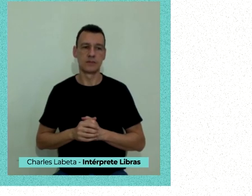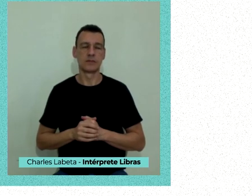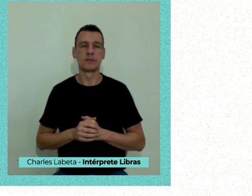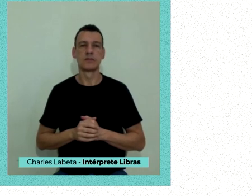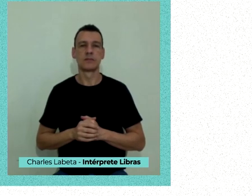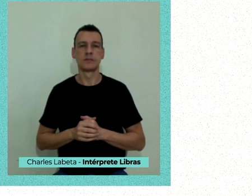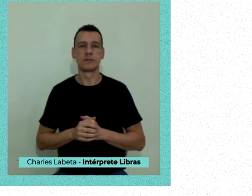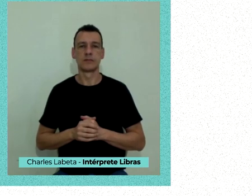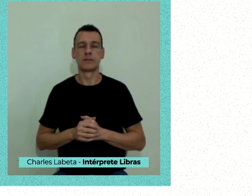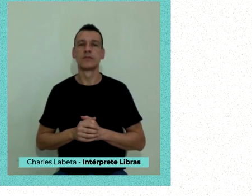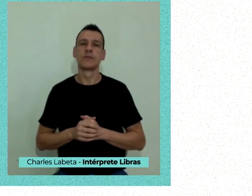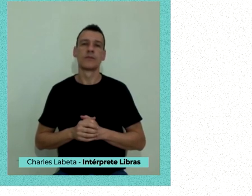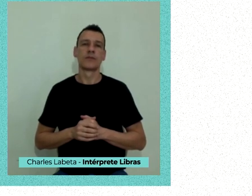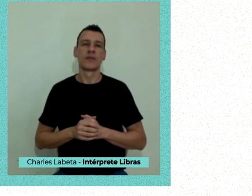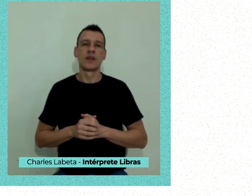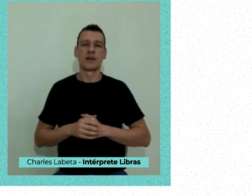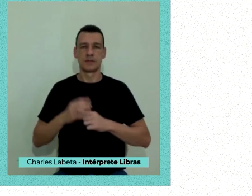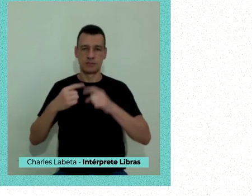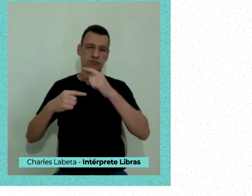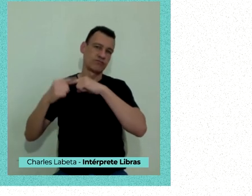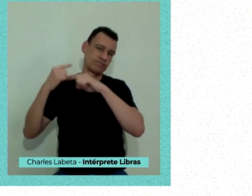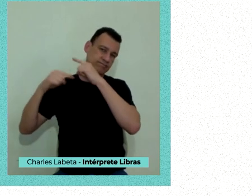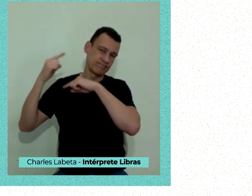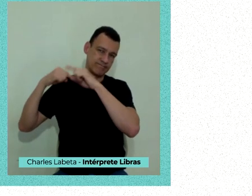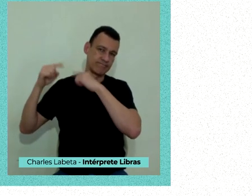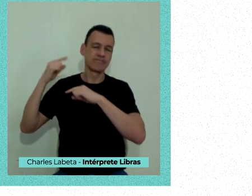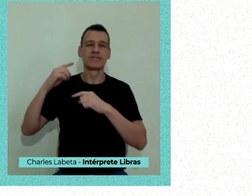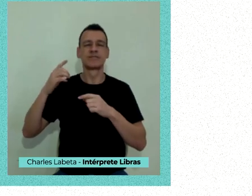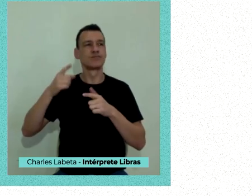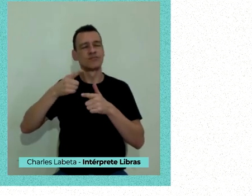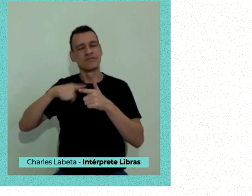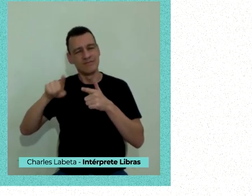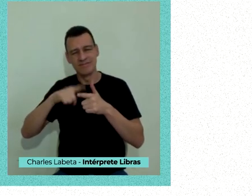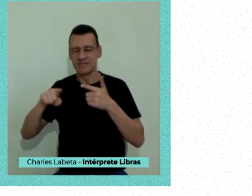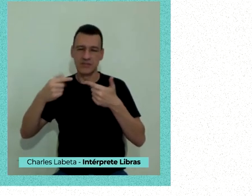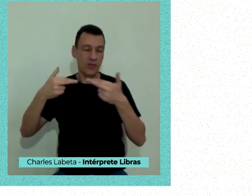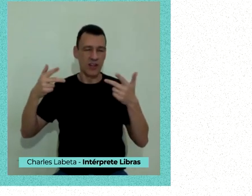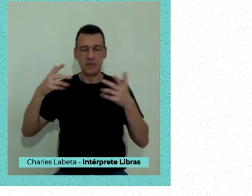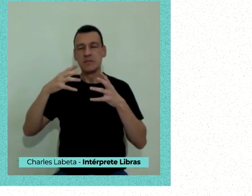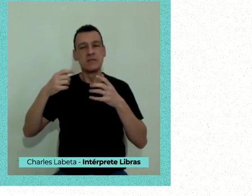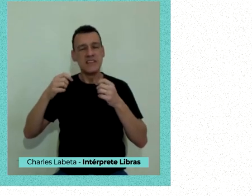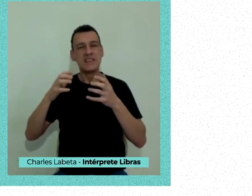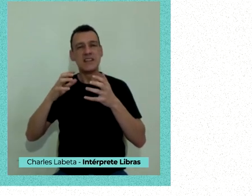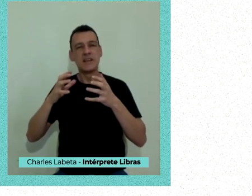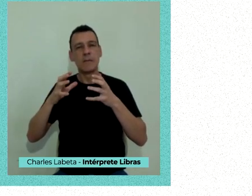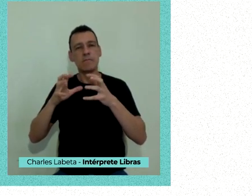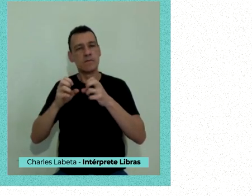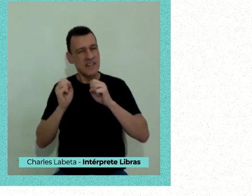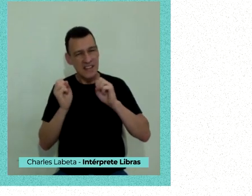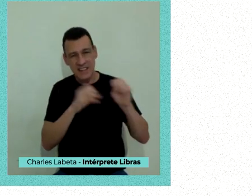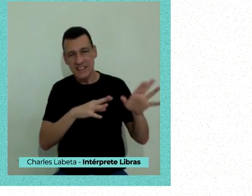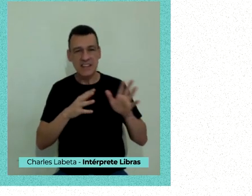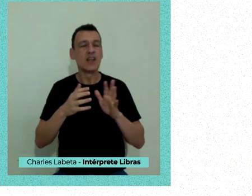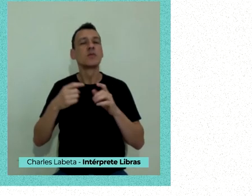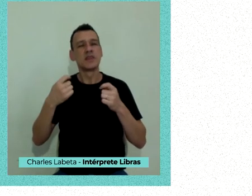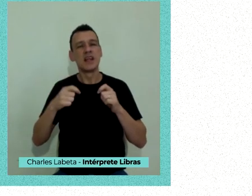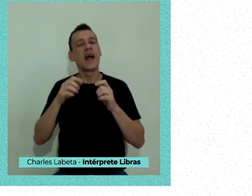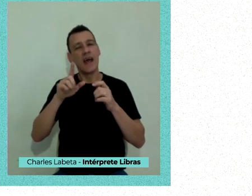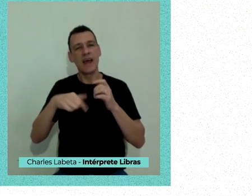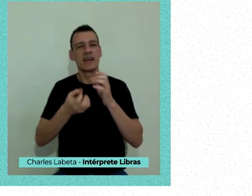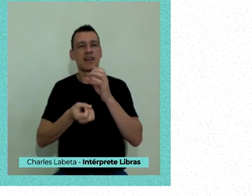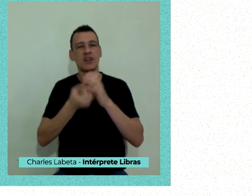as heranças, né, dessas desumanizações e violências, surgiu a Lei 10.639 e